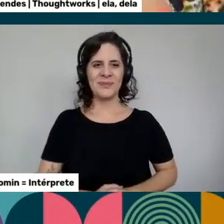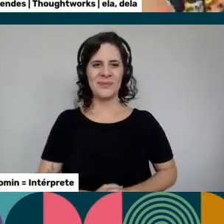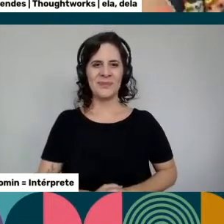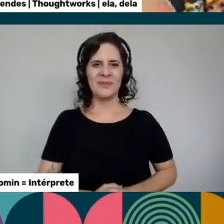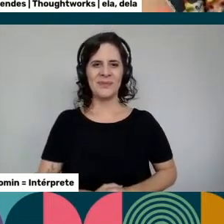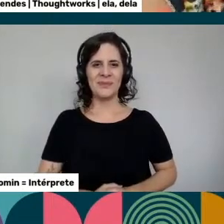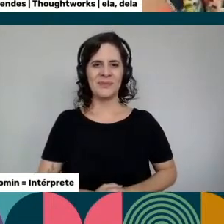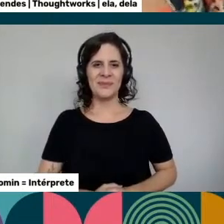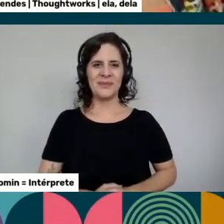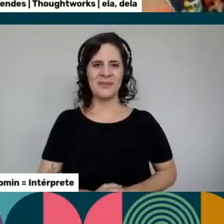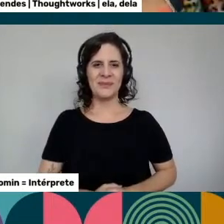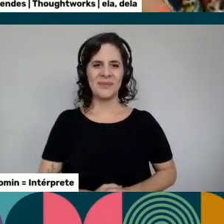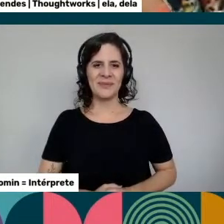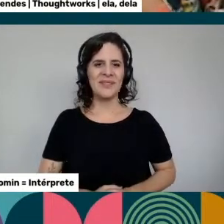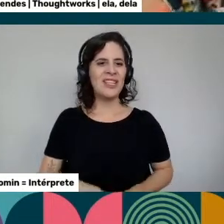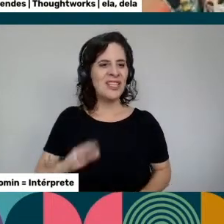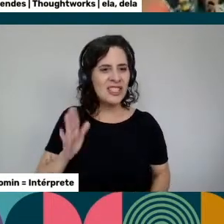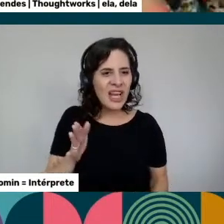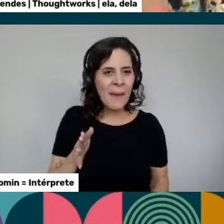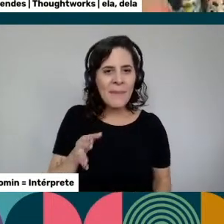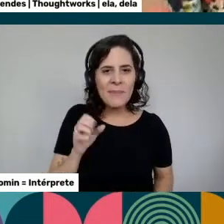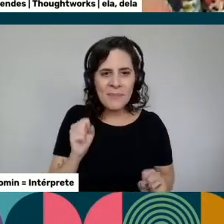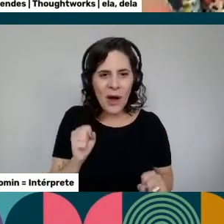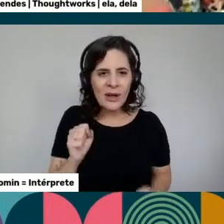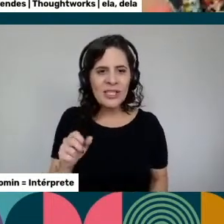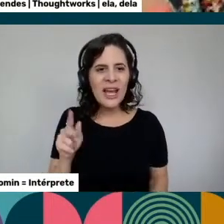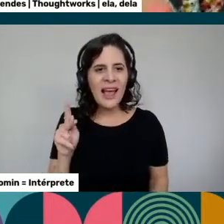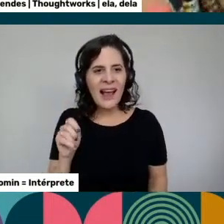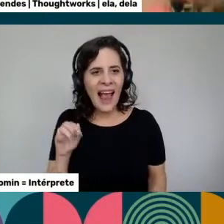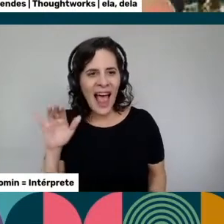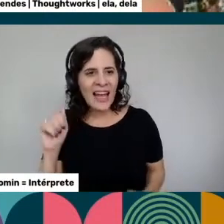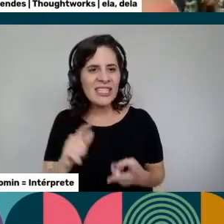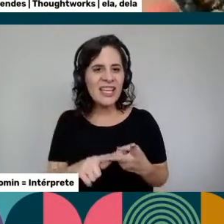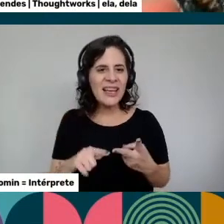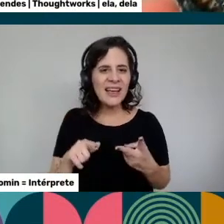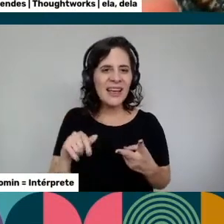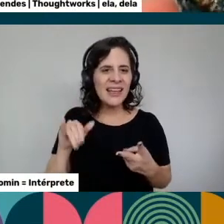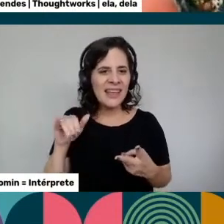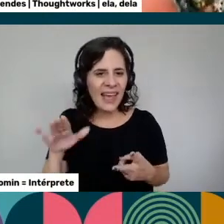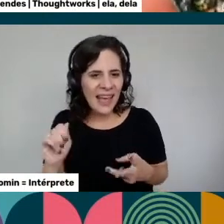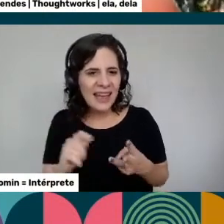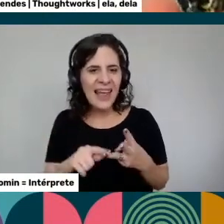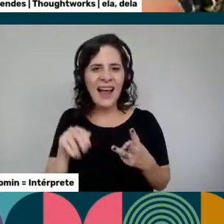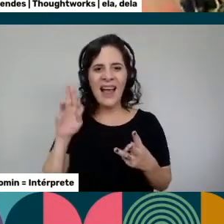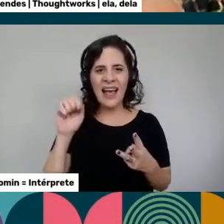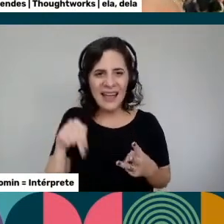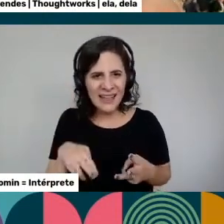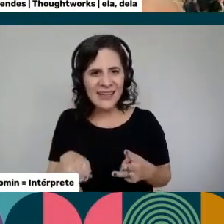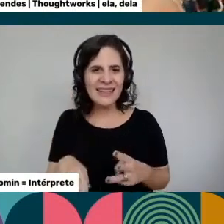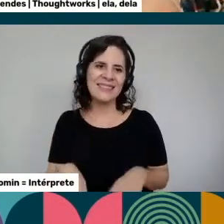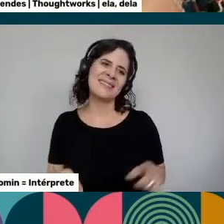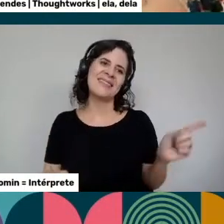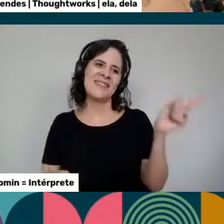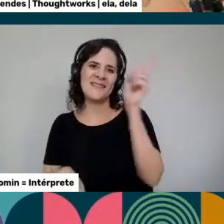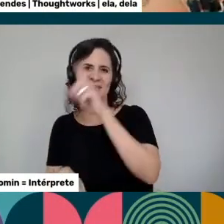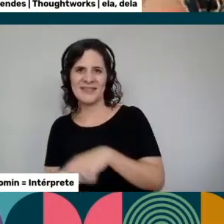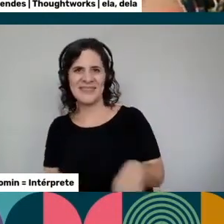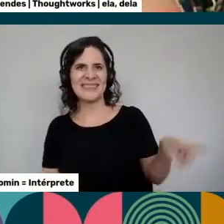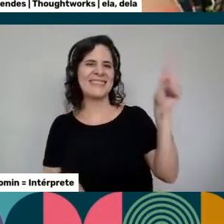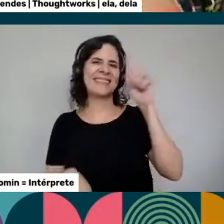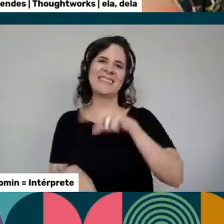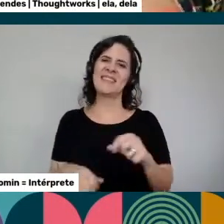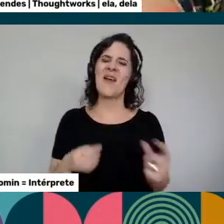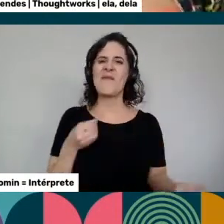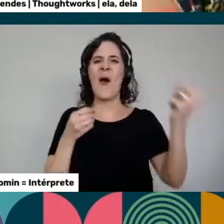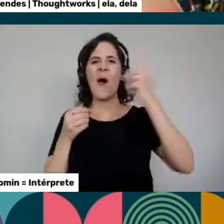Já vai, Kátia e Ana, já vamos seguir numa ordem aí para a gente poder... Vamos de trás para frente, Kátia começa, que foi